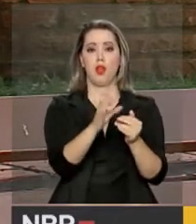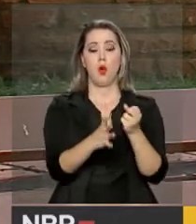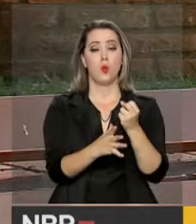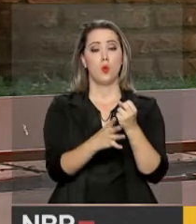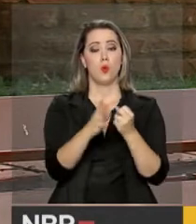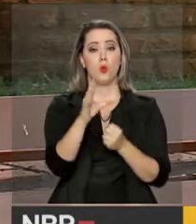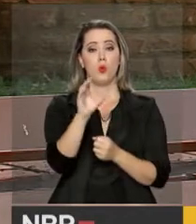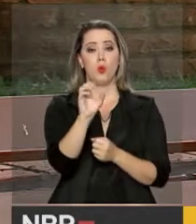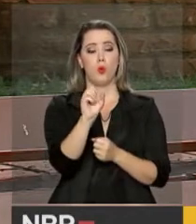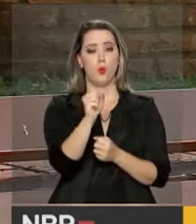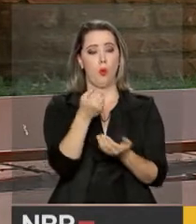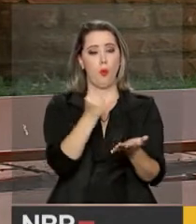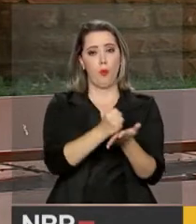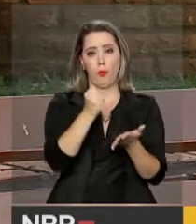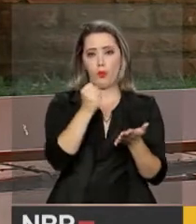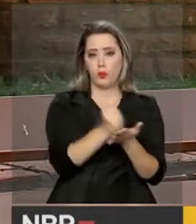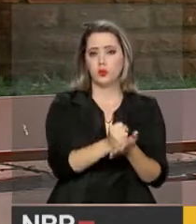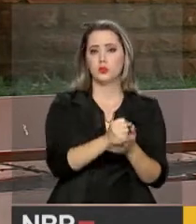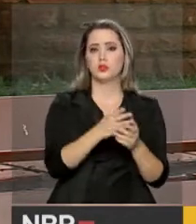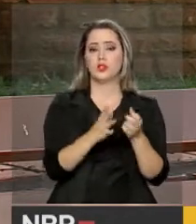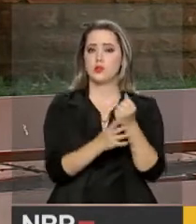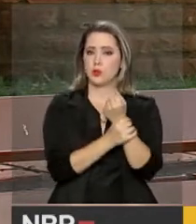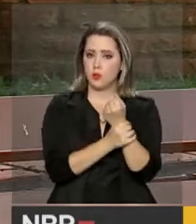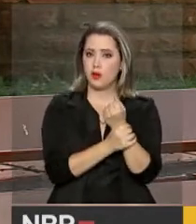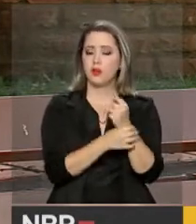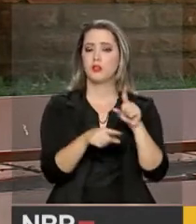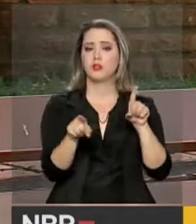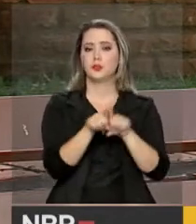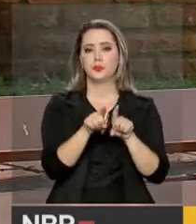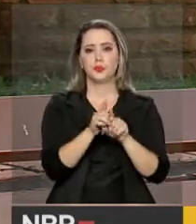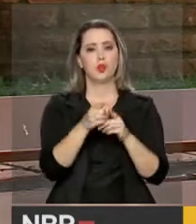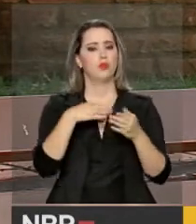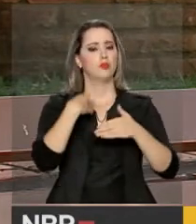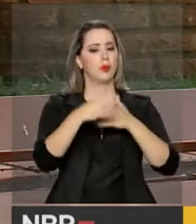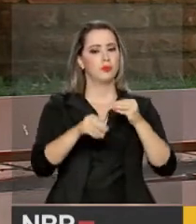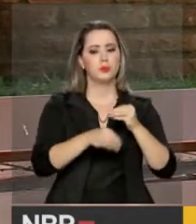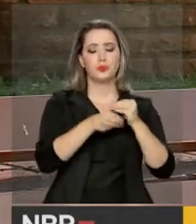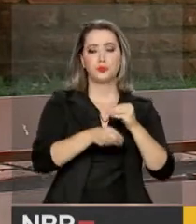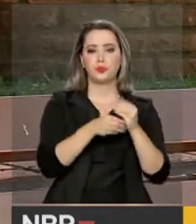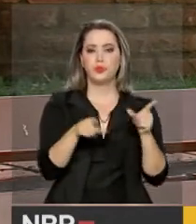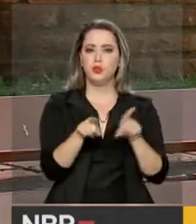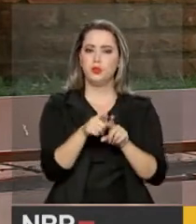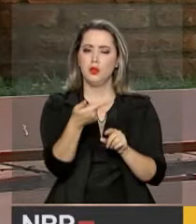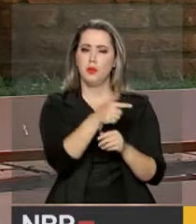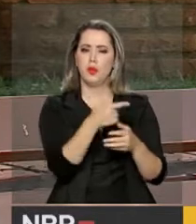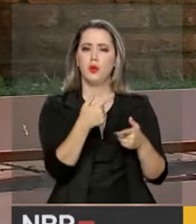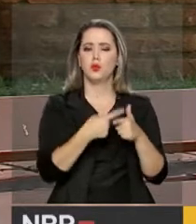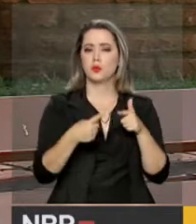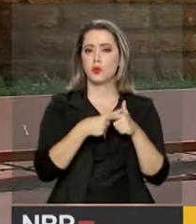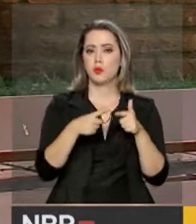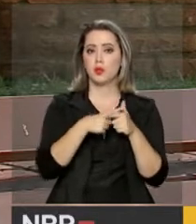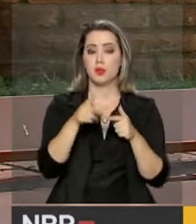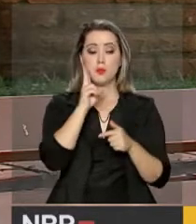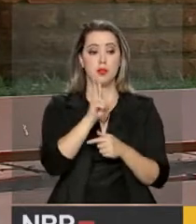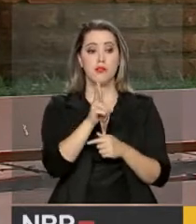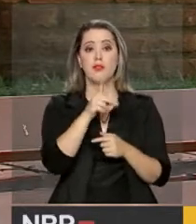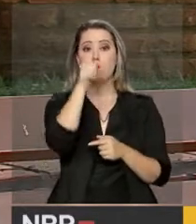falou, como eu disse, uma bola de neve. Há também a situação em que o risco é grave e iminente, em que o fiscal